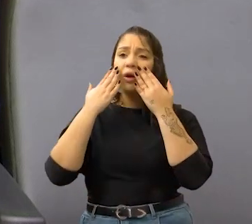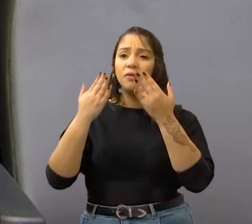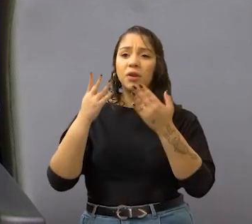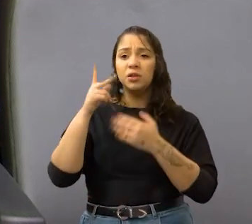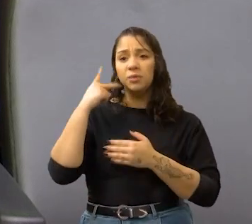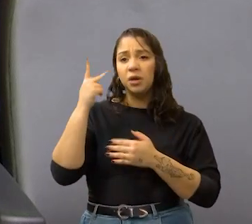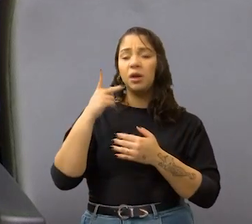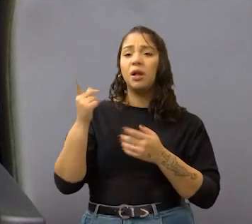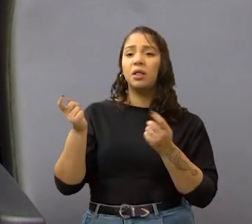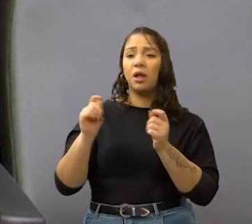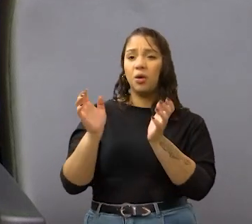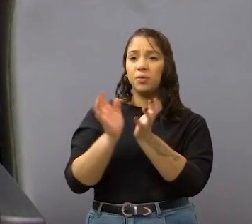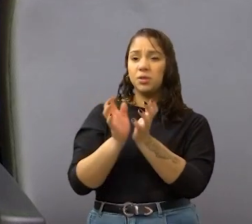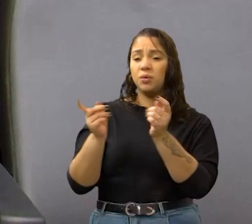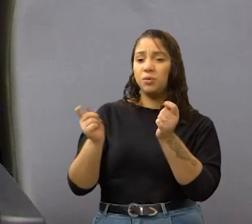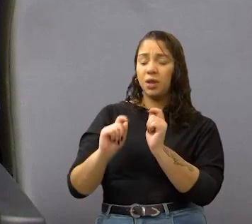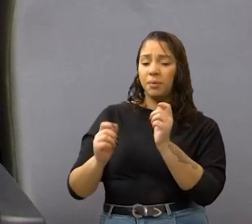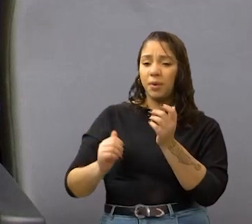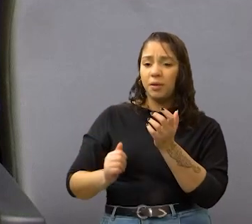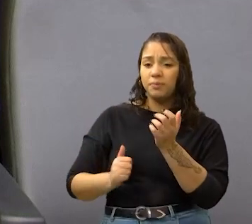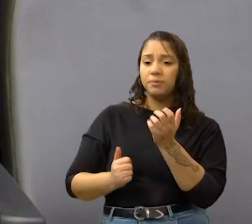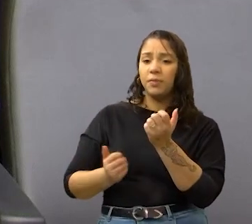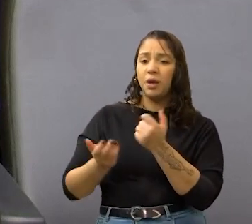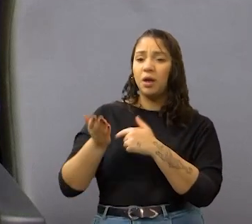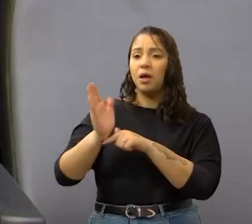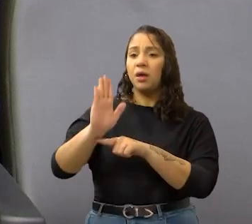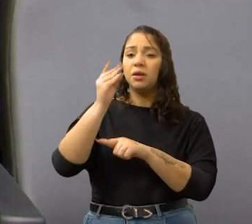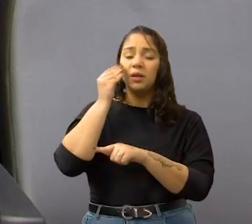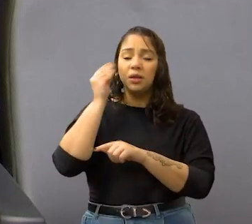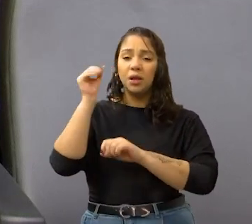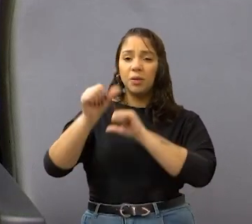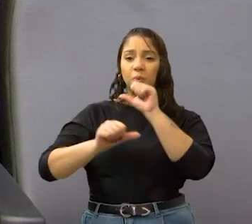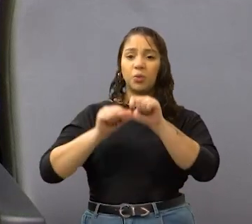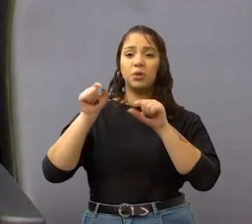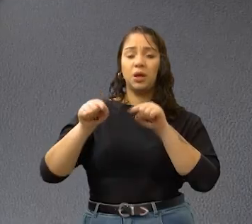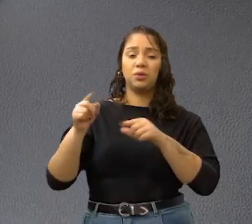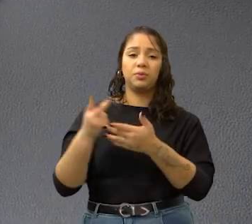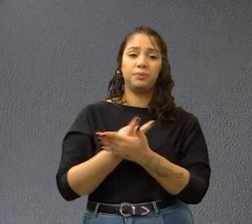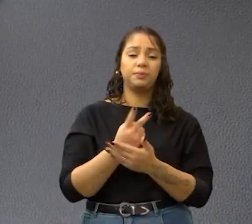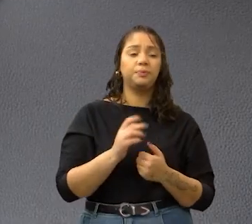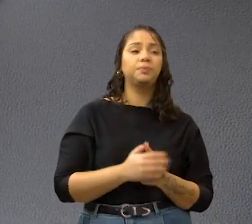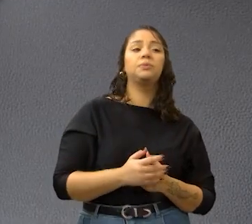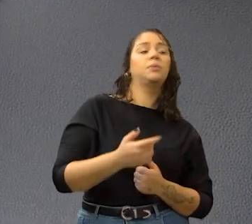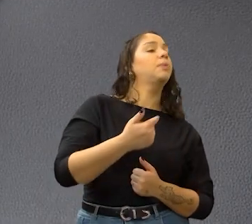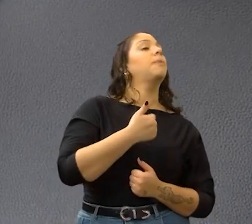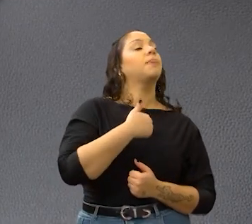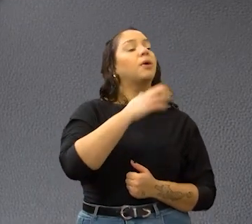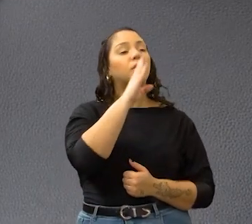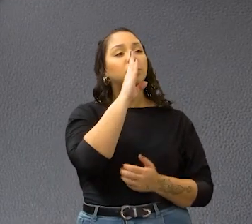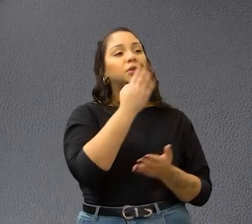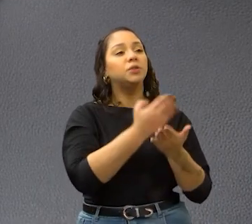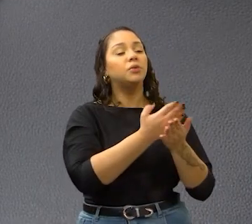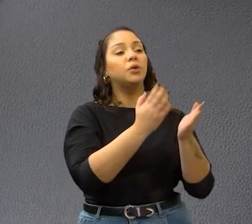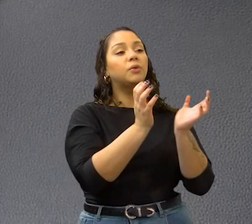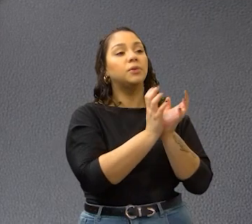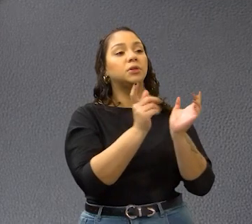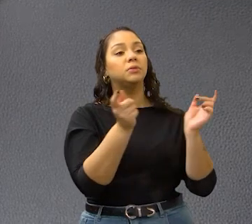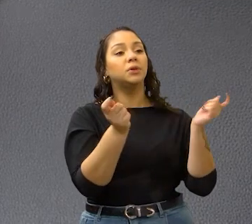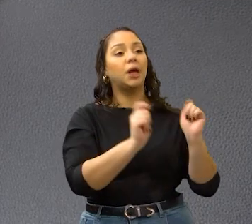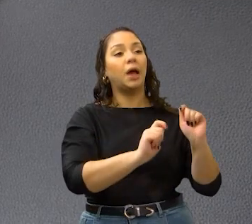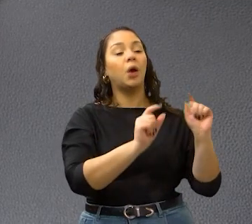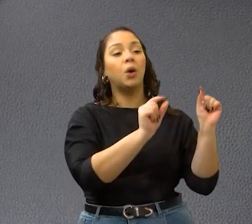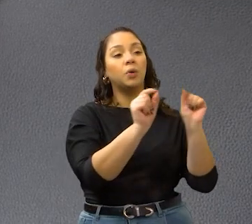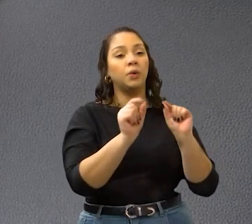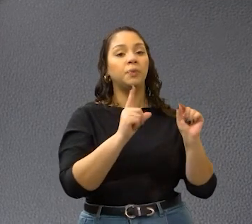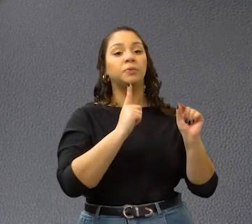contribuir para tentar chegar a algo a curto prazo para a gente começar a mudar essa situação? Eu acredito que a comissão ela tem